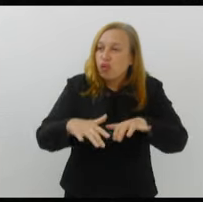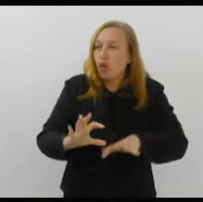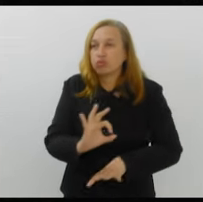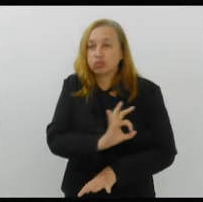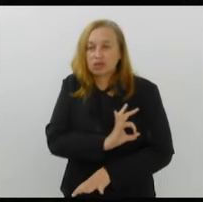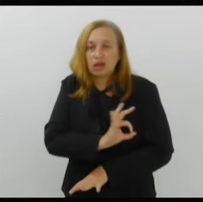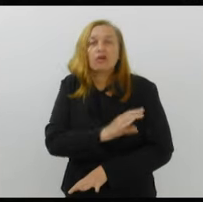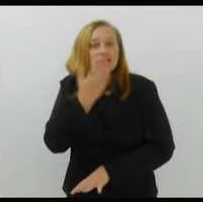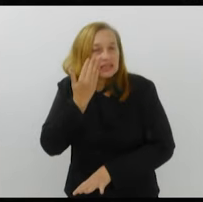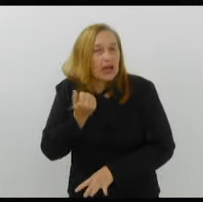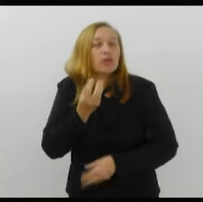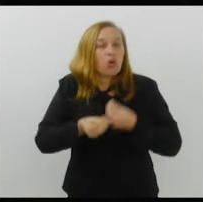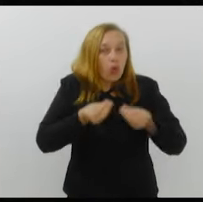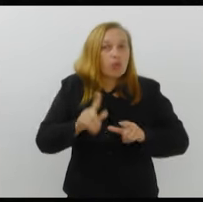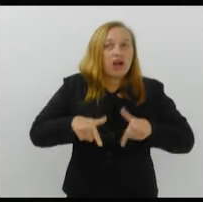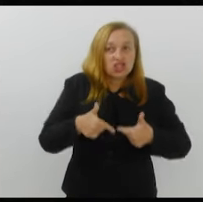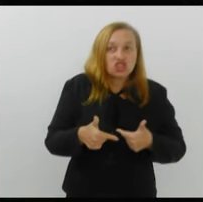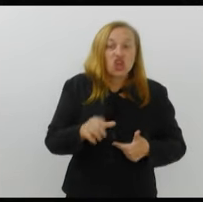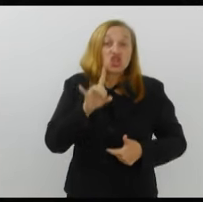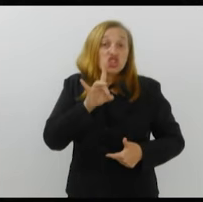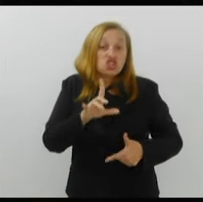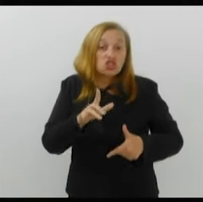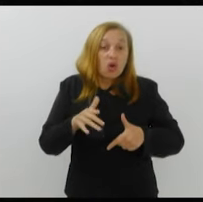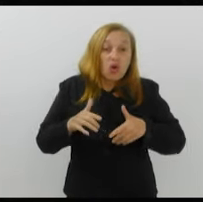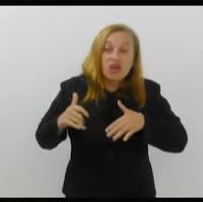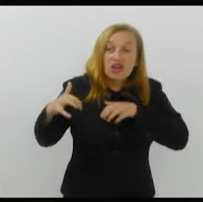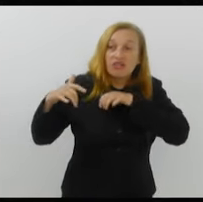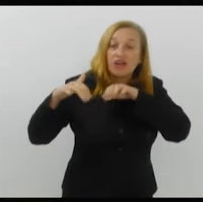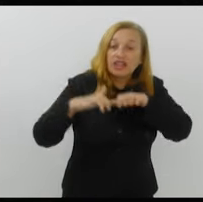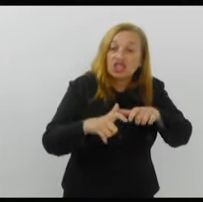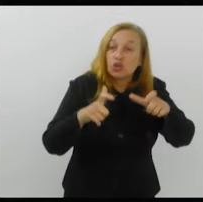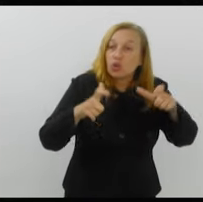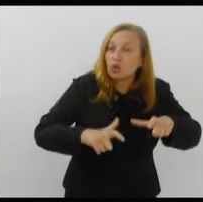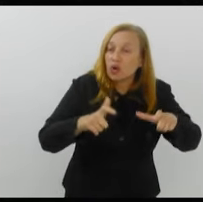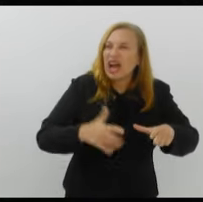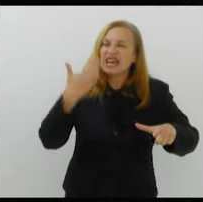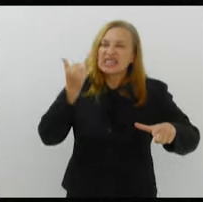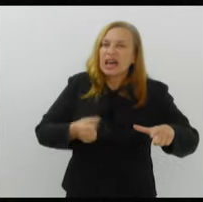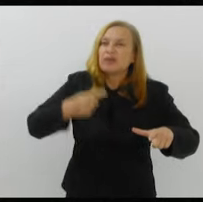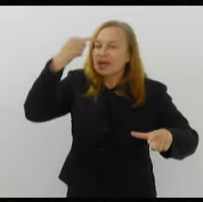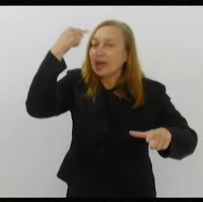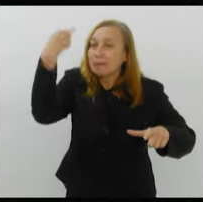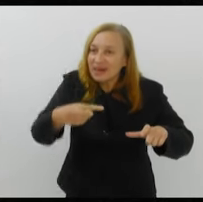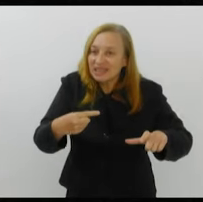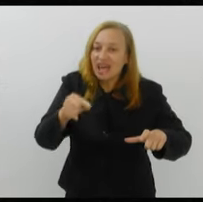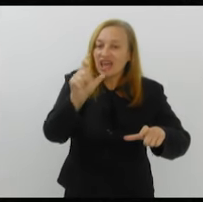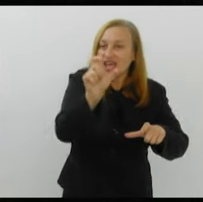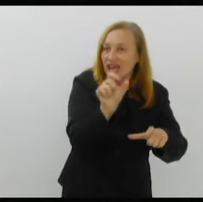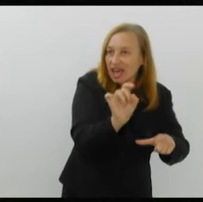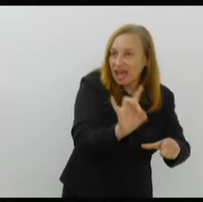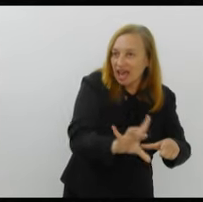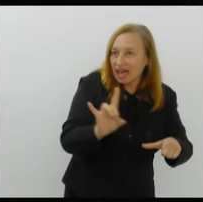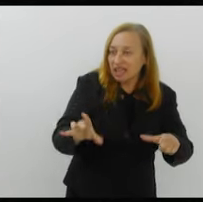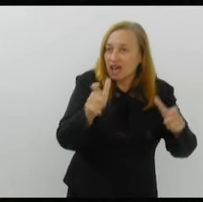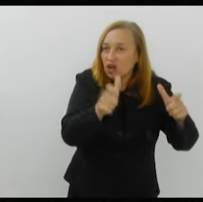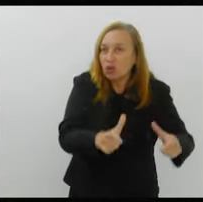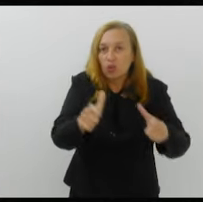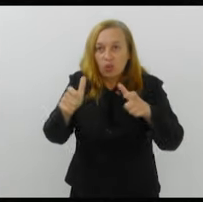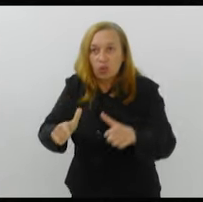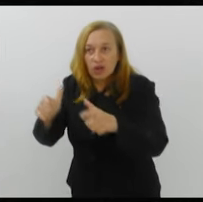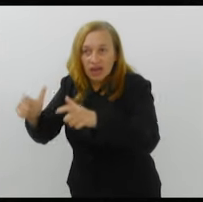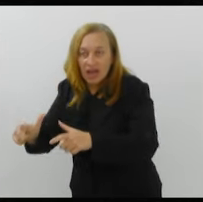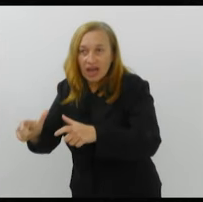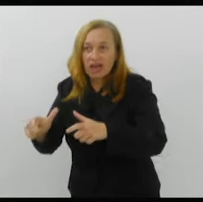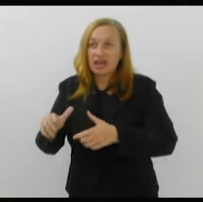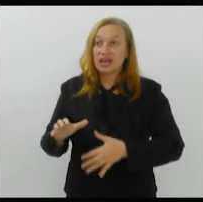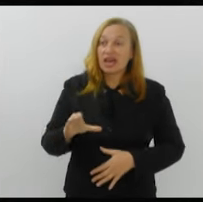como funciona. É só ocupar o espaço e sabe quem é que manda em cada local e caçá-lo. É assim que tem